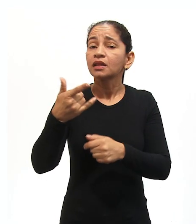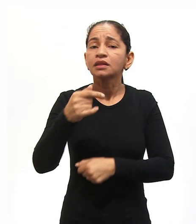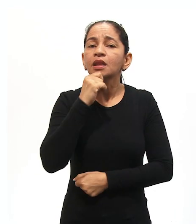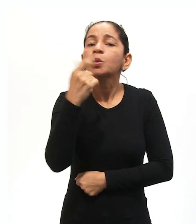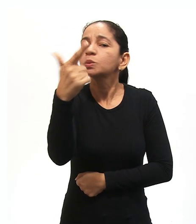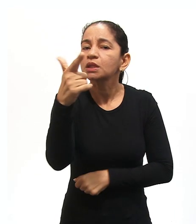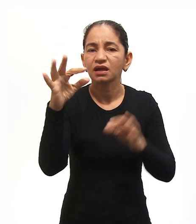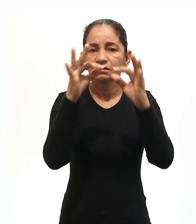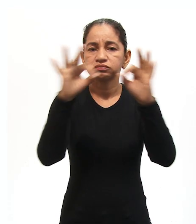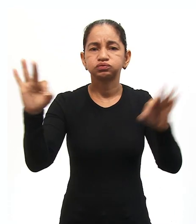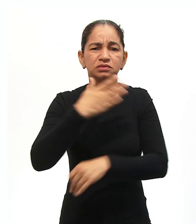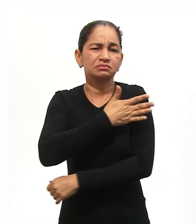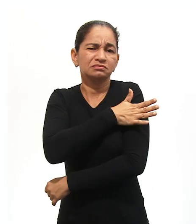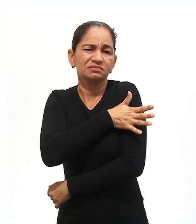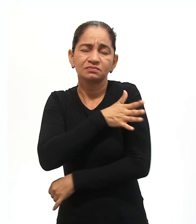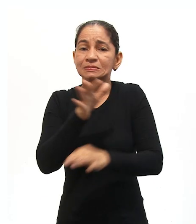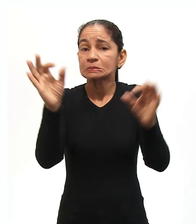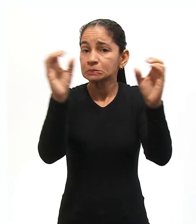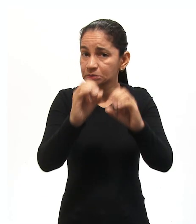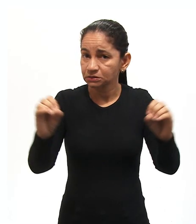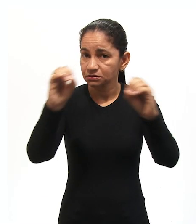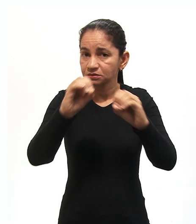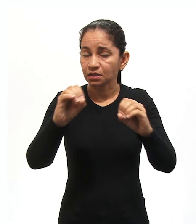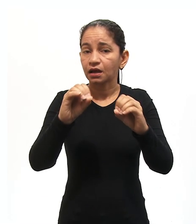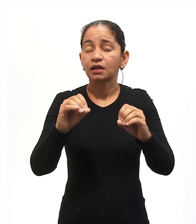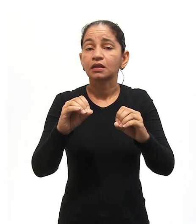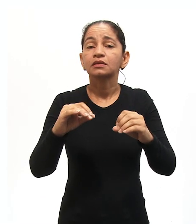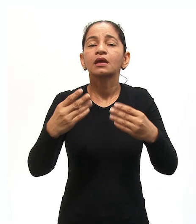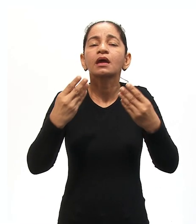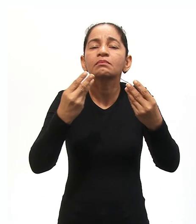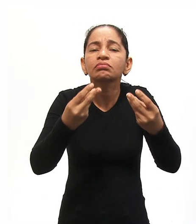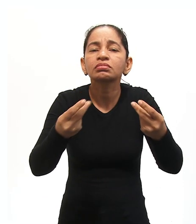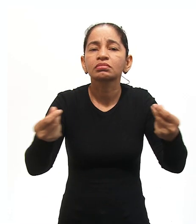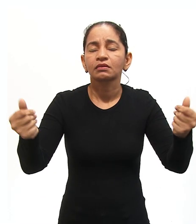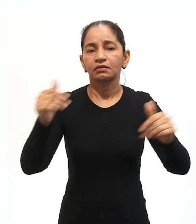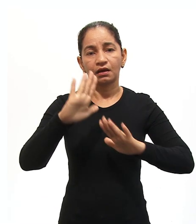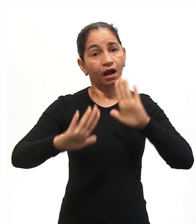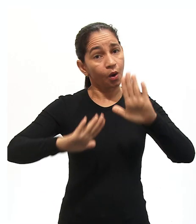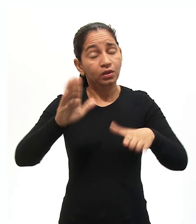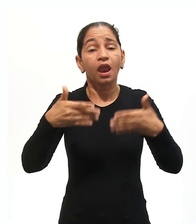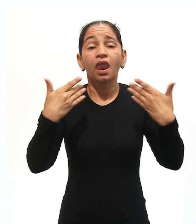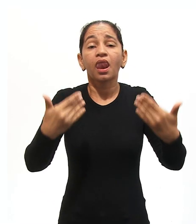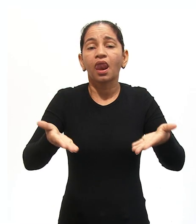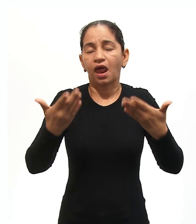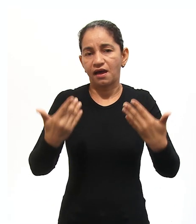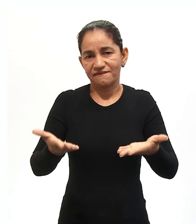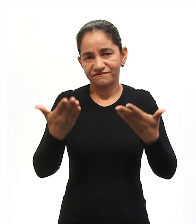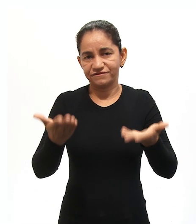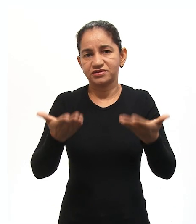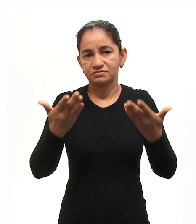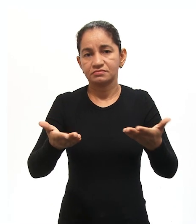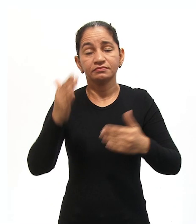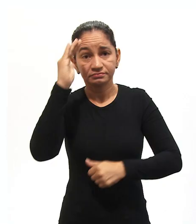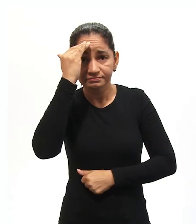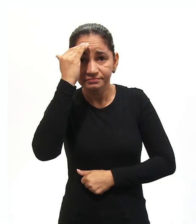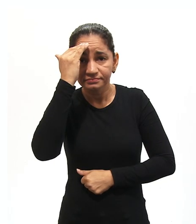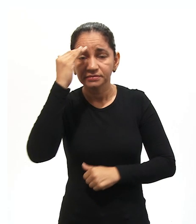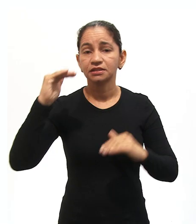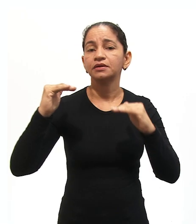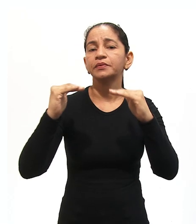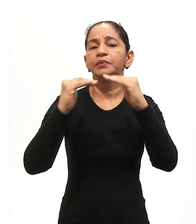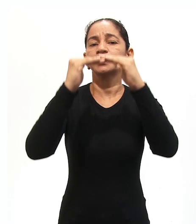discriminatória, culturalmente sensível e adequada ao público e ao